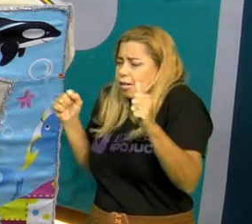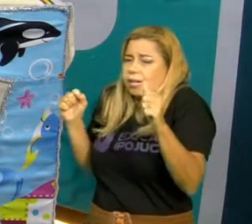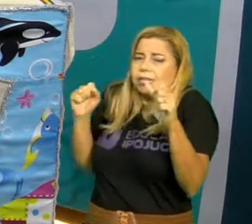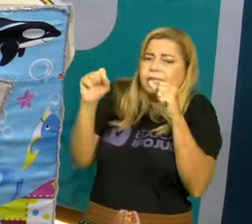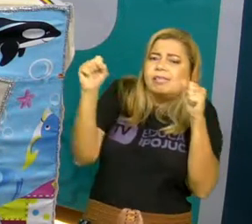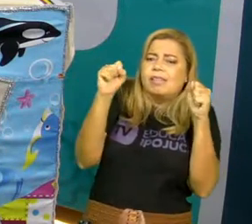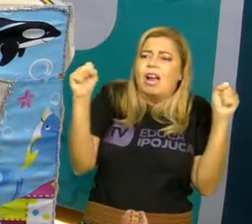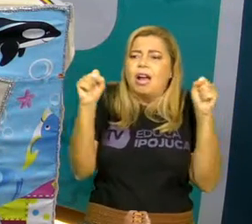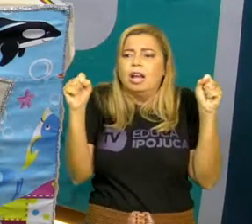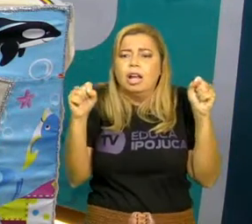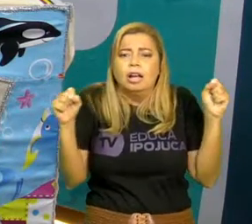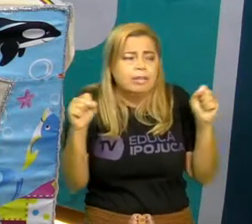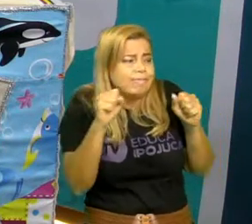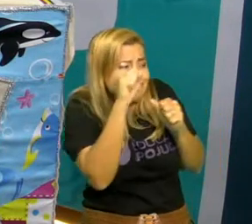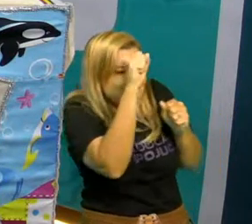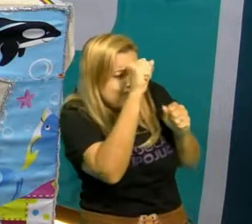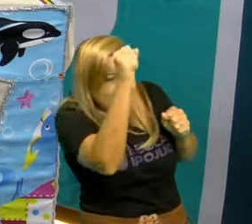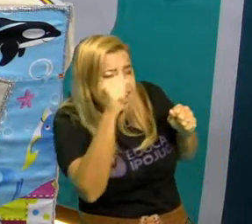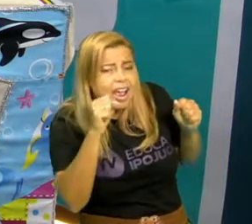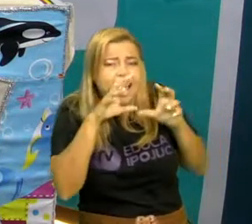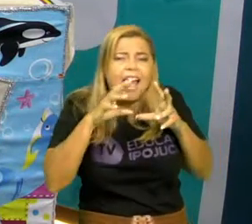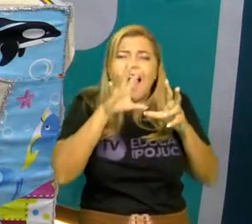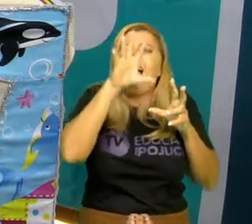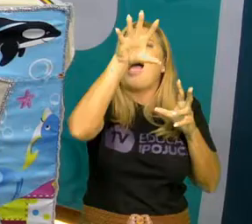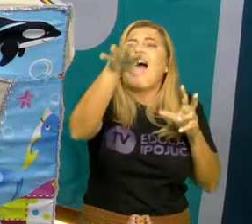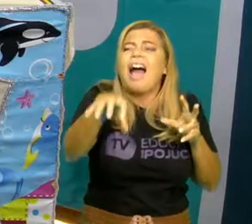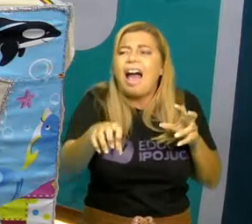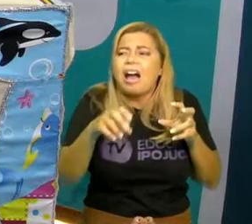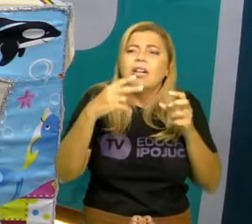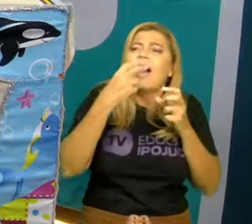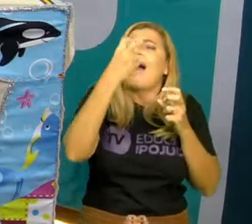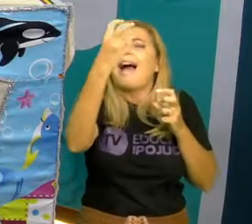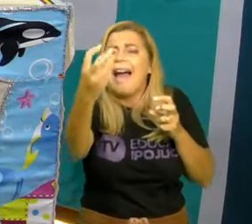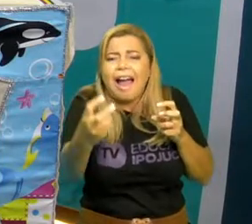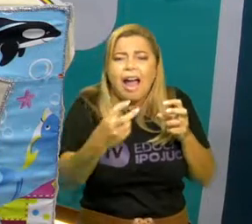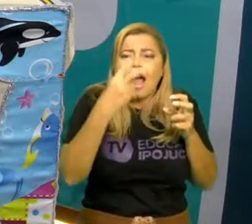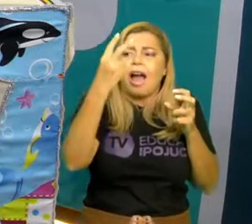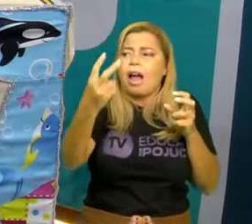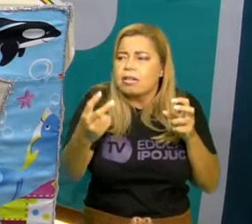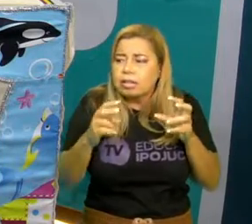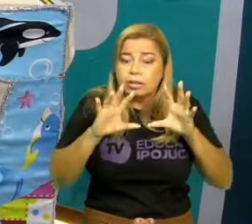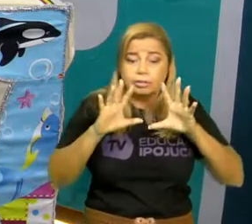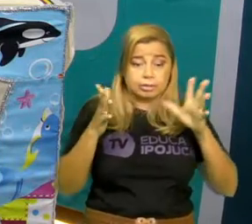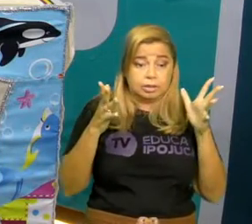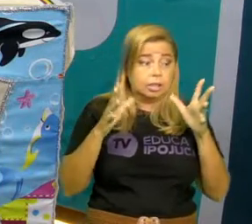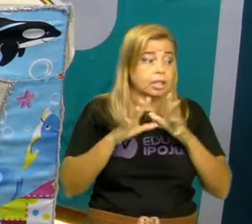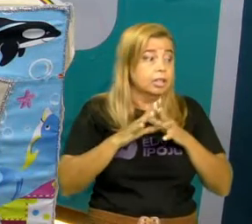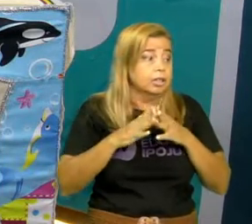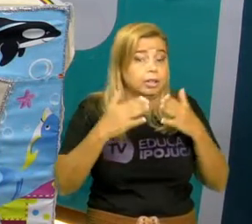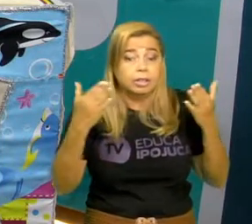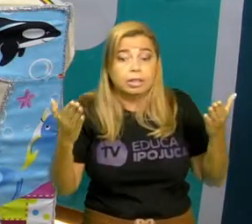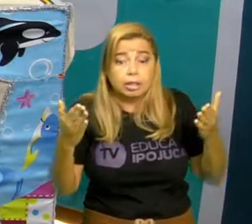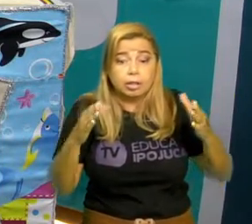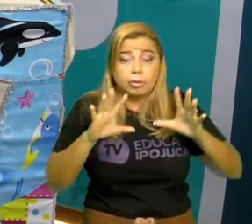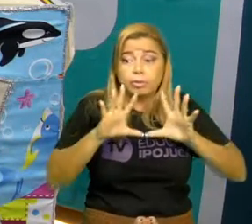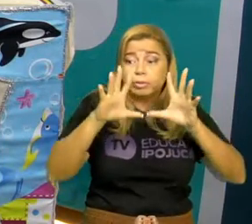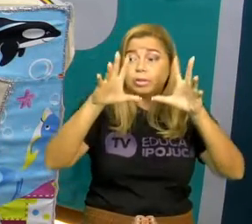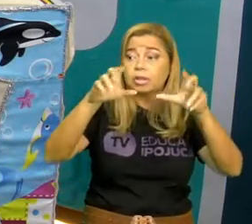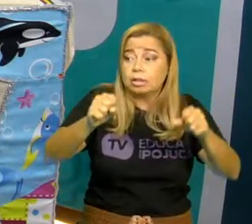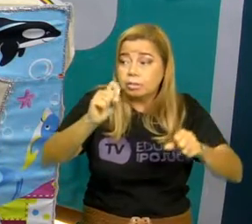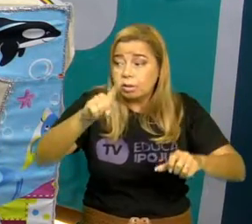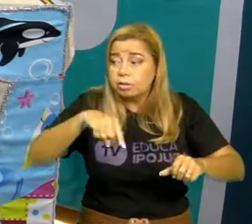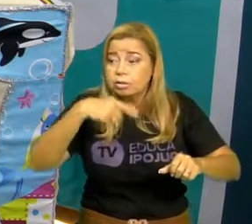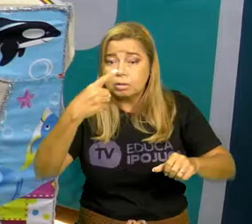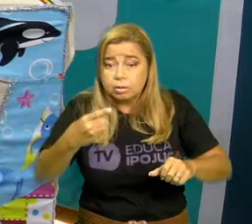fazendo barulho, crianças. E todos os animais foram lá para ver o que tinha acontecido. Porque imagina